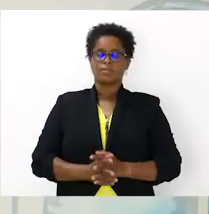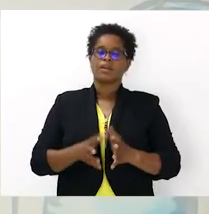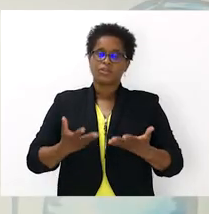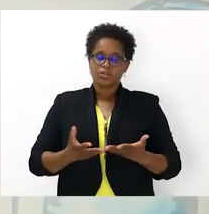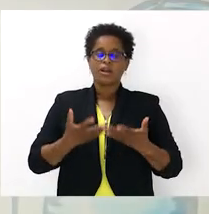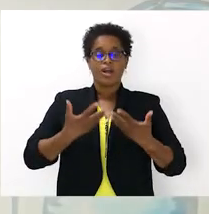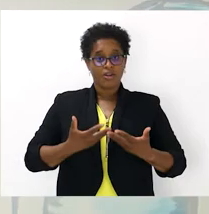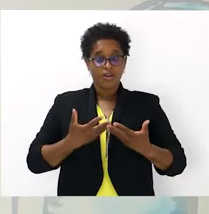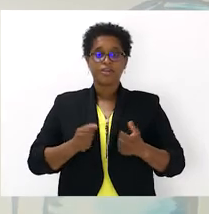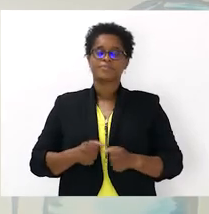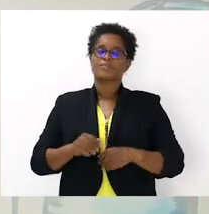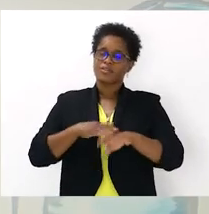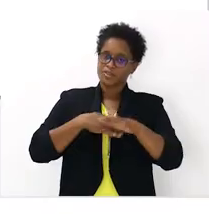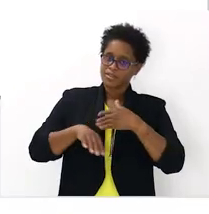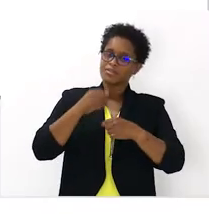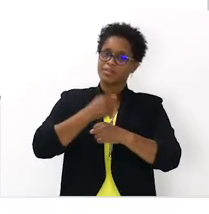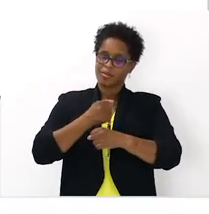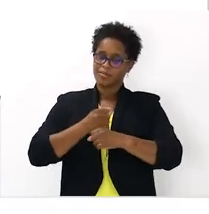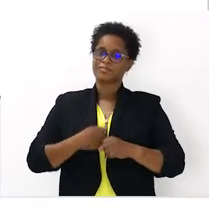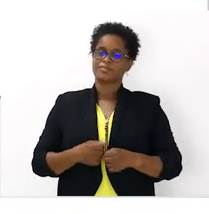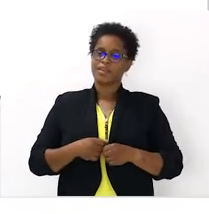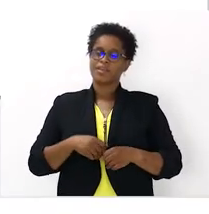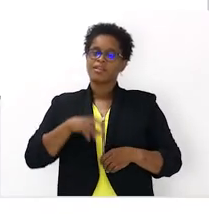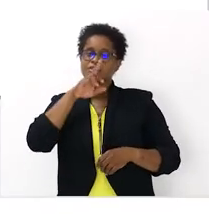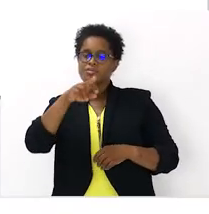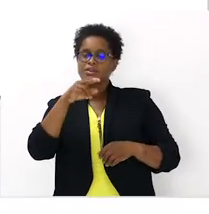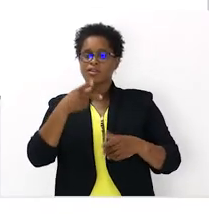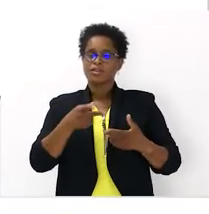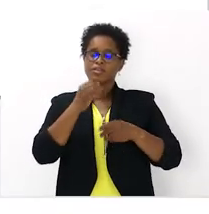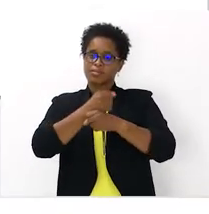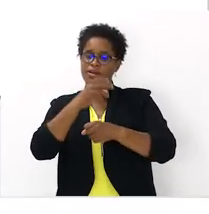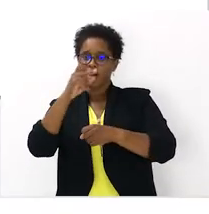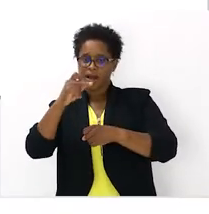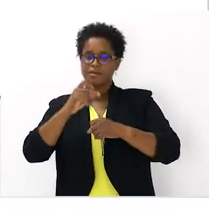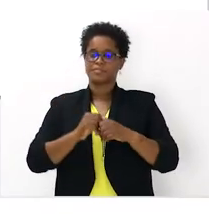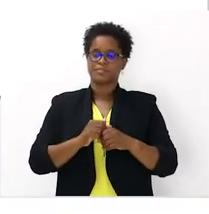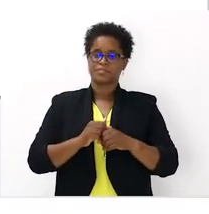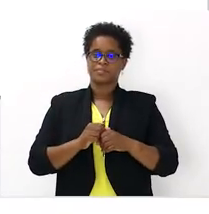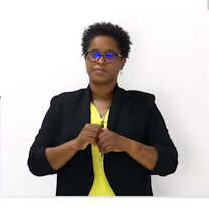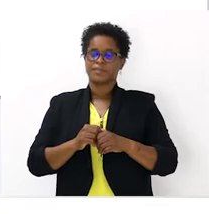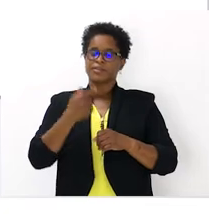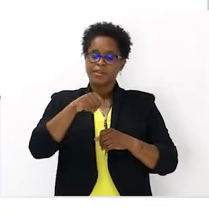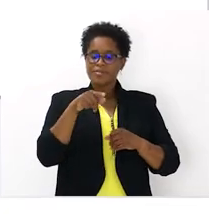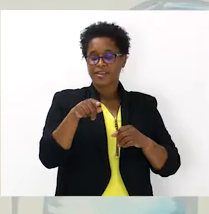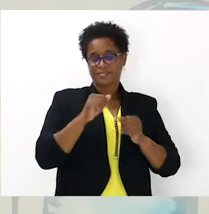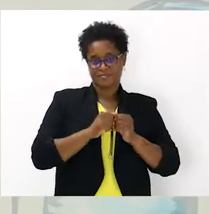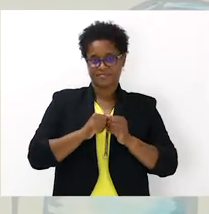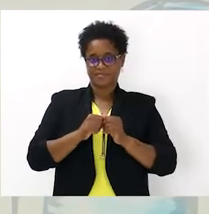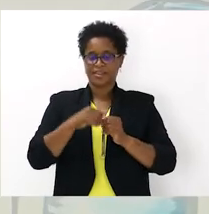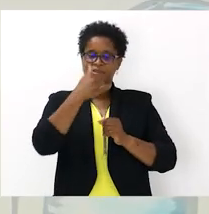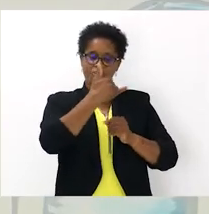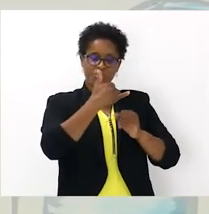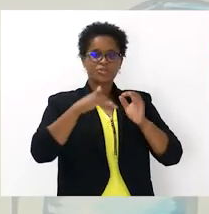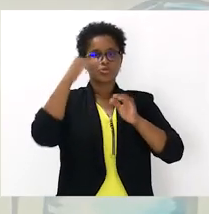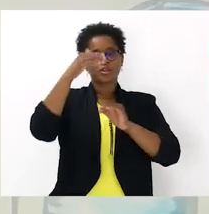Então passamos à resolução. Resolução A. Ora, temos aqui 2